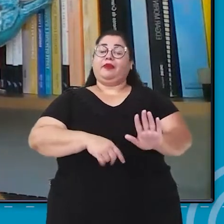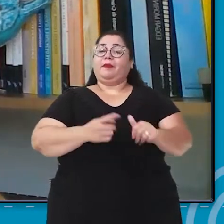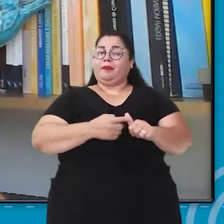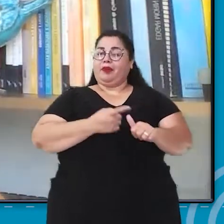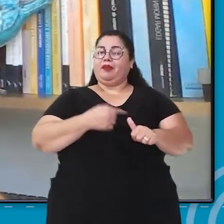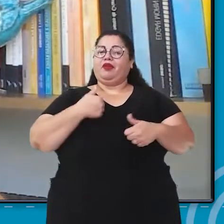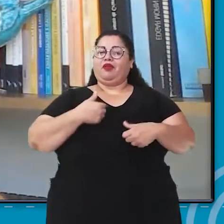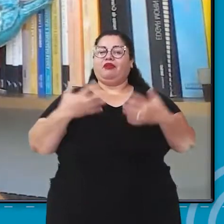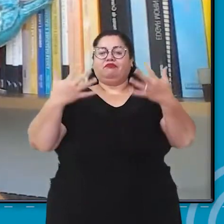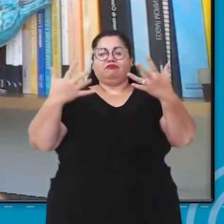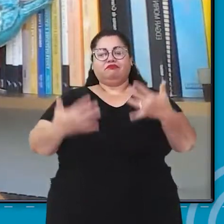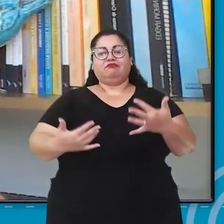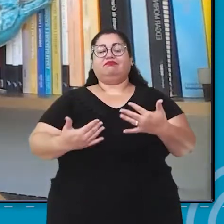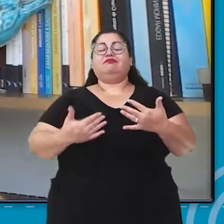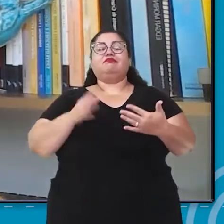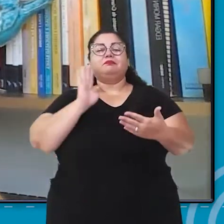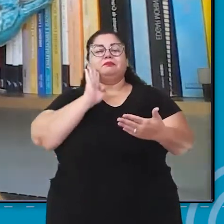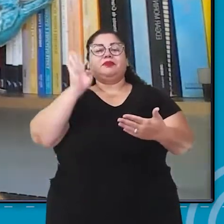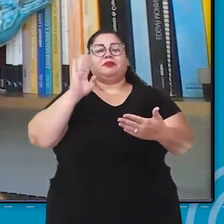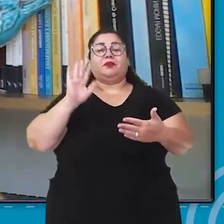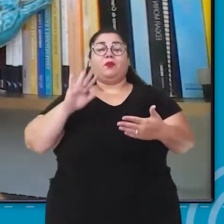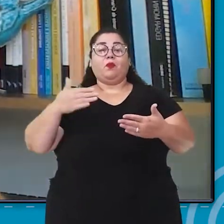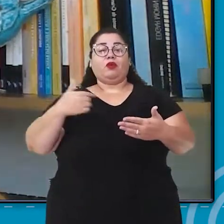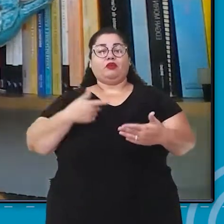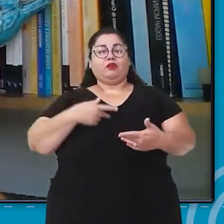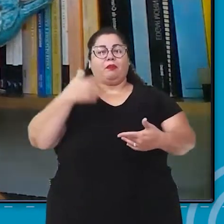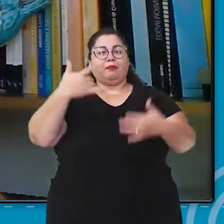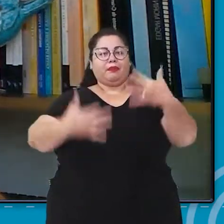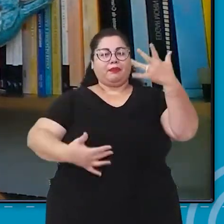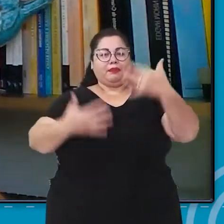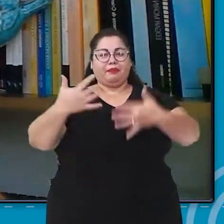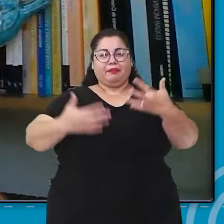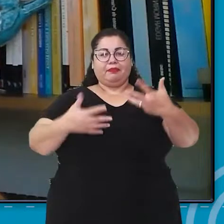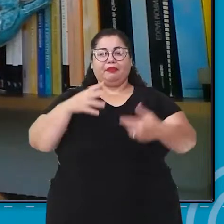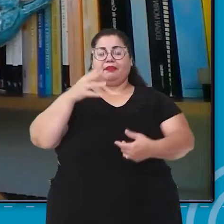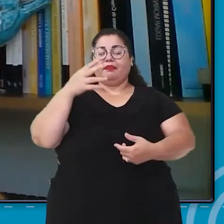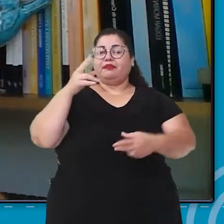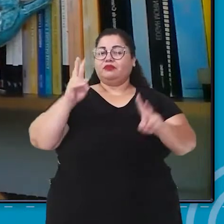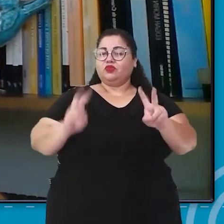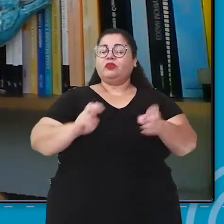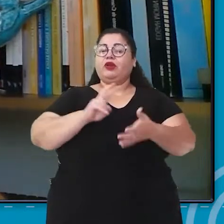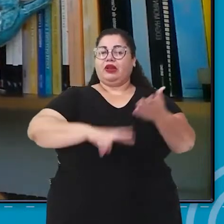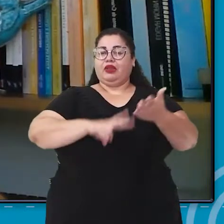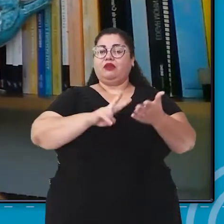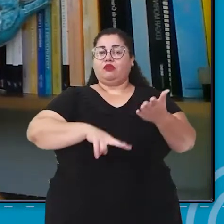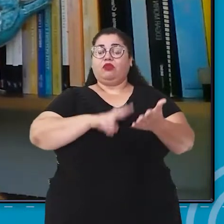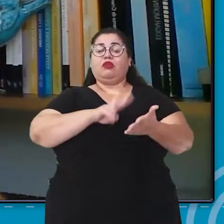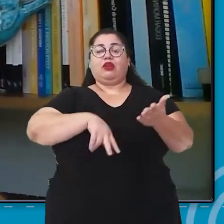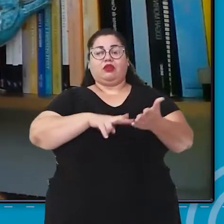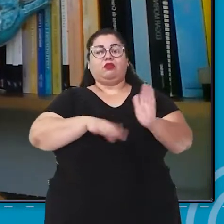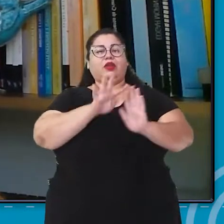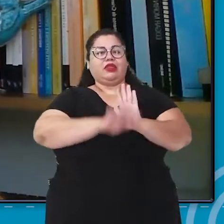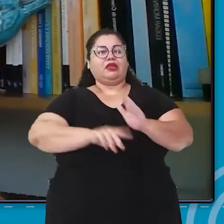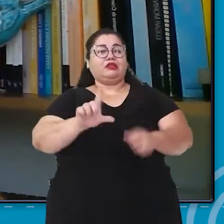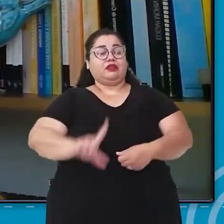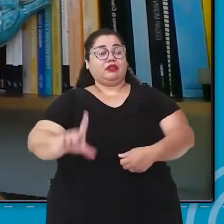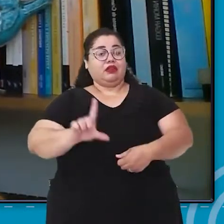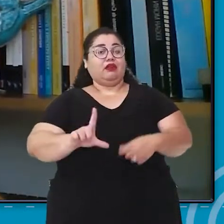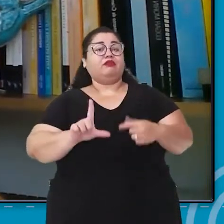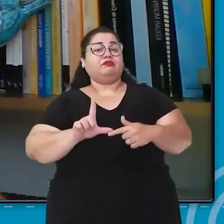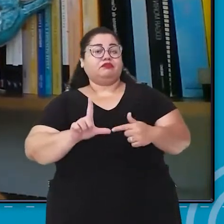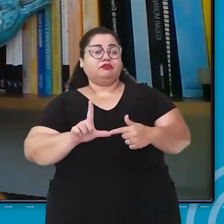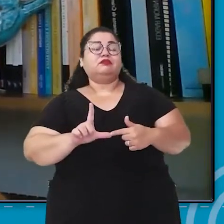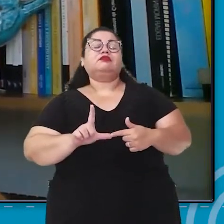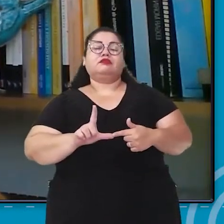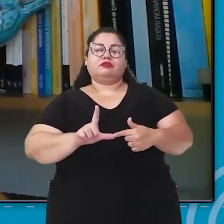eu gostaria de destacar que quando a gente está falando da leitura, em especial da leitura de textos literários,